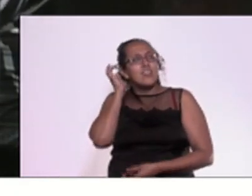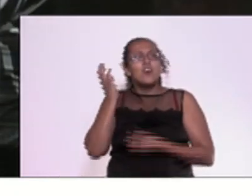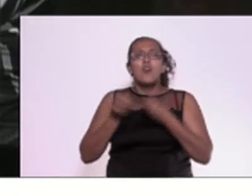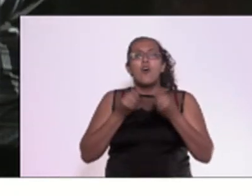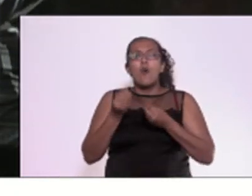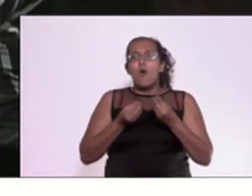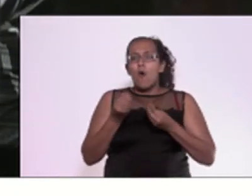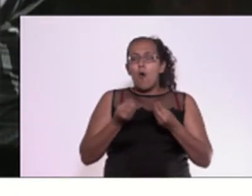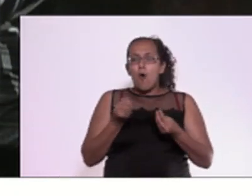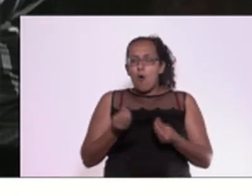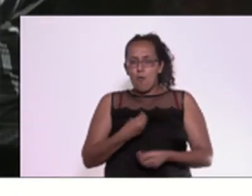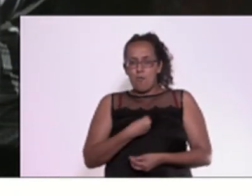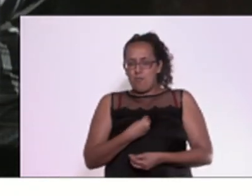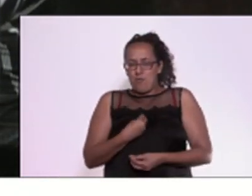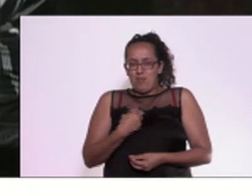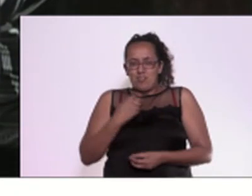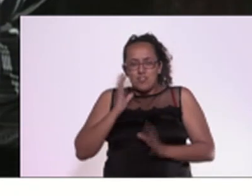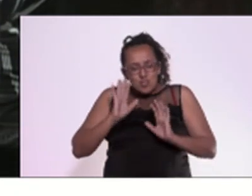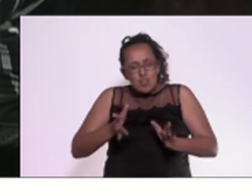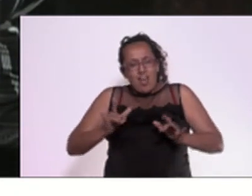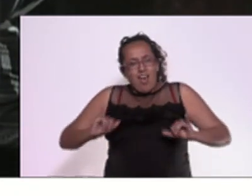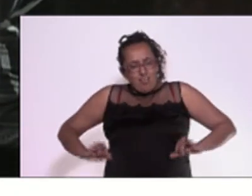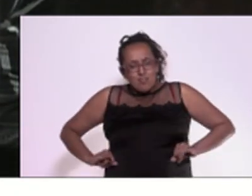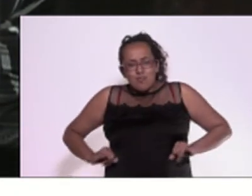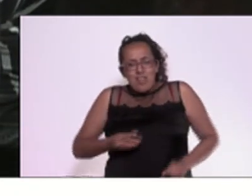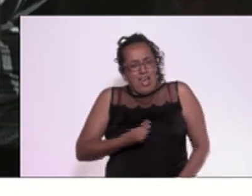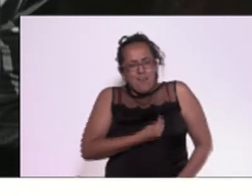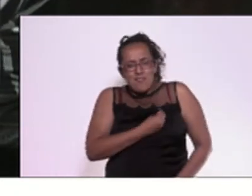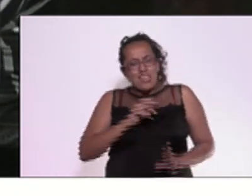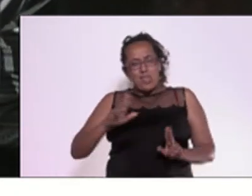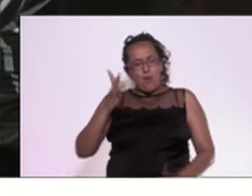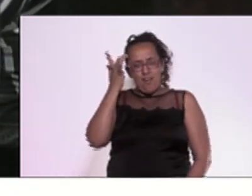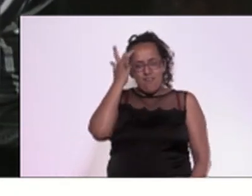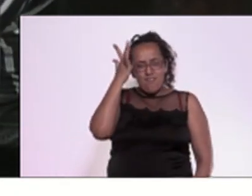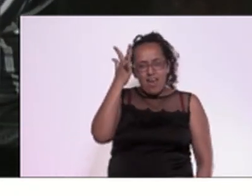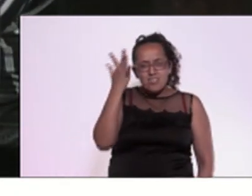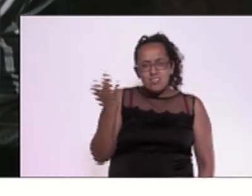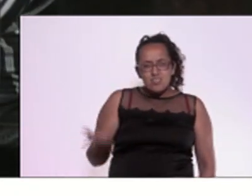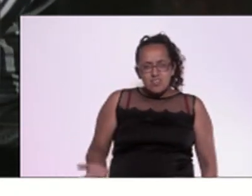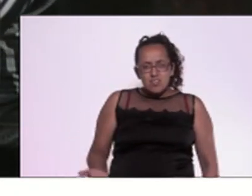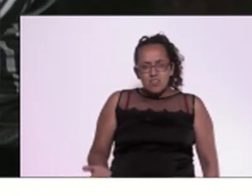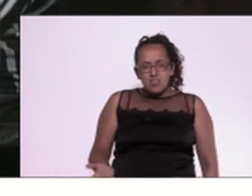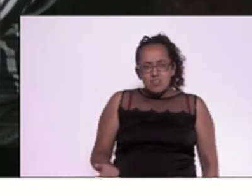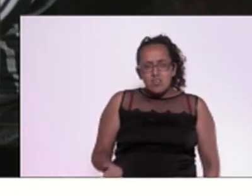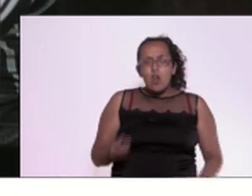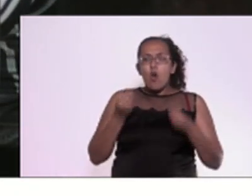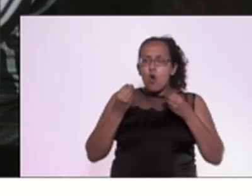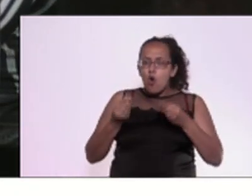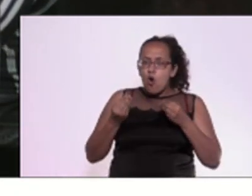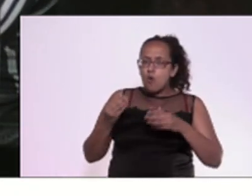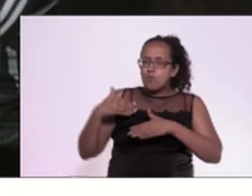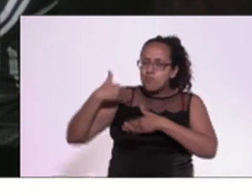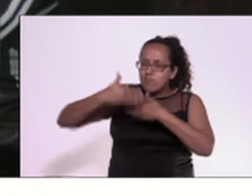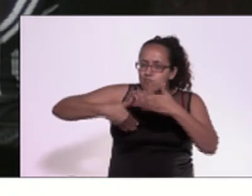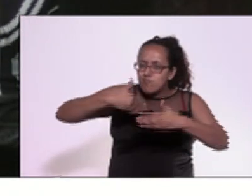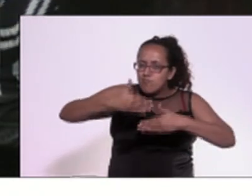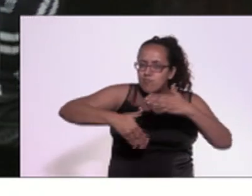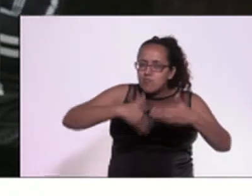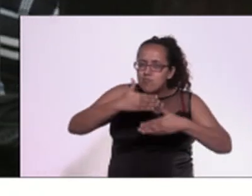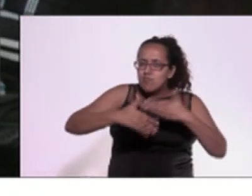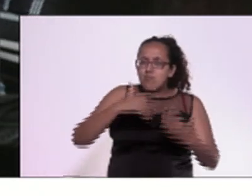por conta de um grande amigo meu, Tiago Salles, que ele não queria que eu falasse dele. O Tiago trabalhava